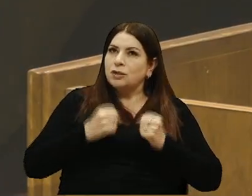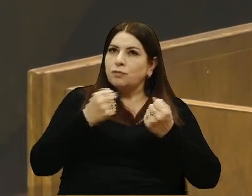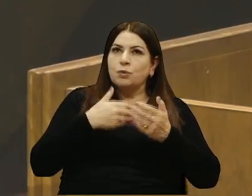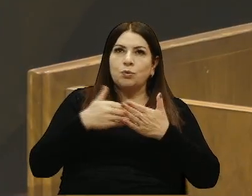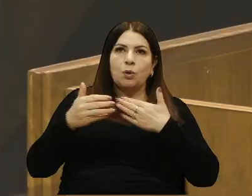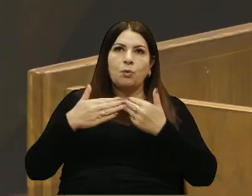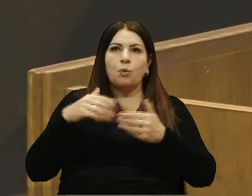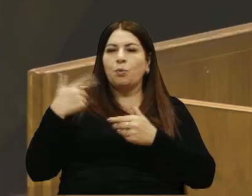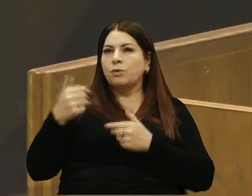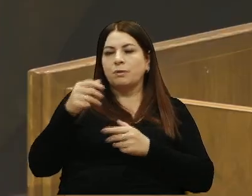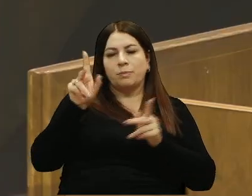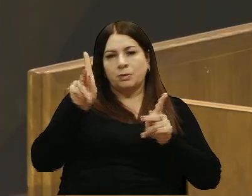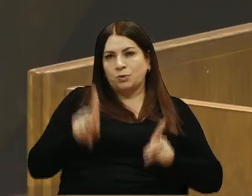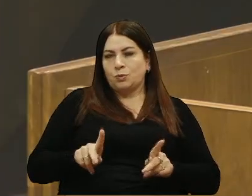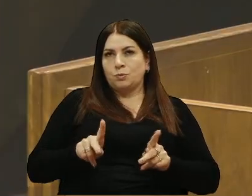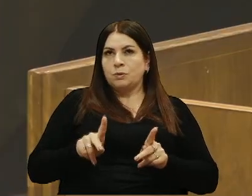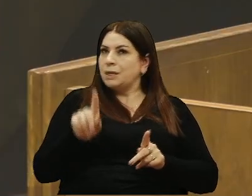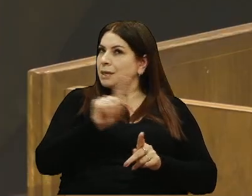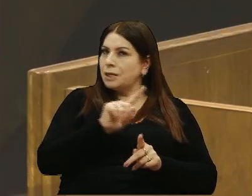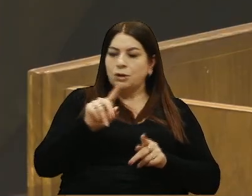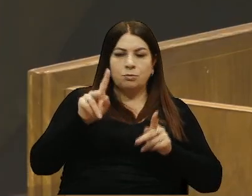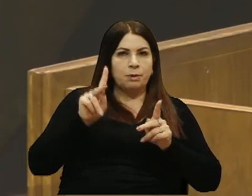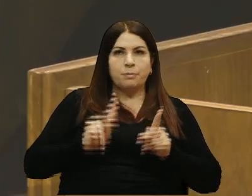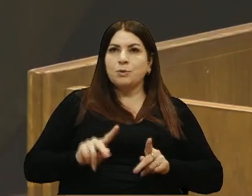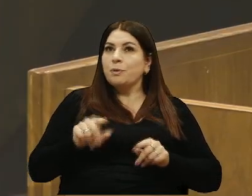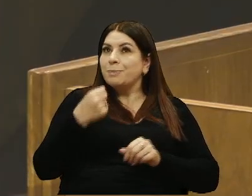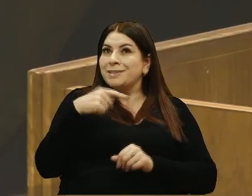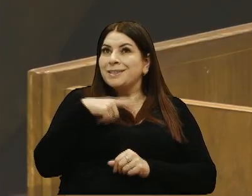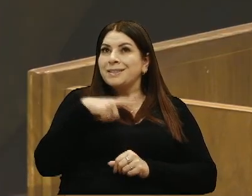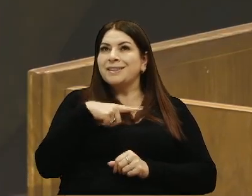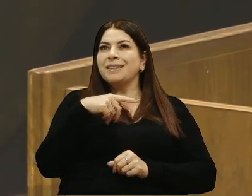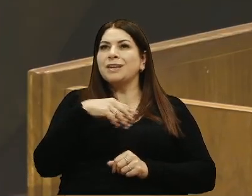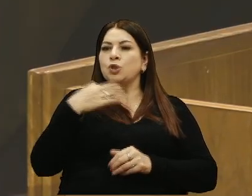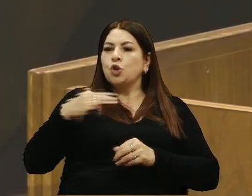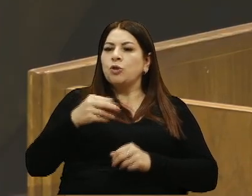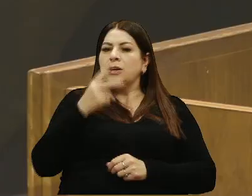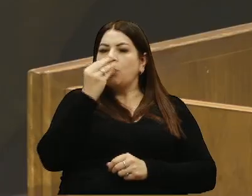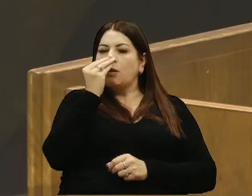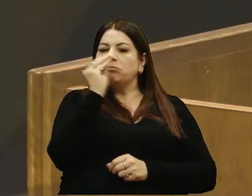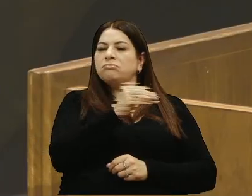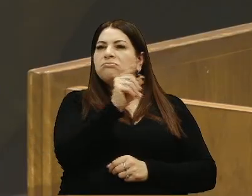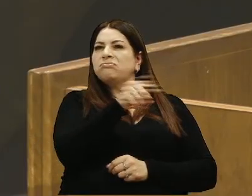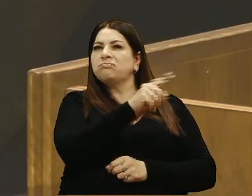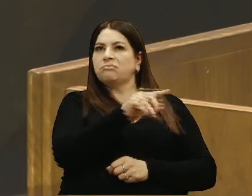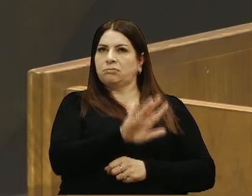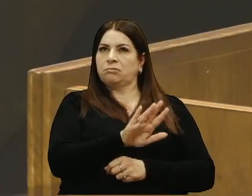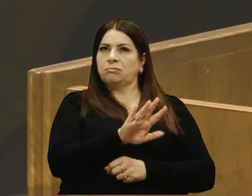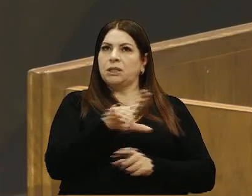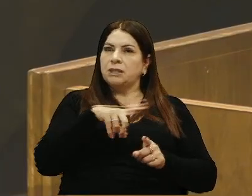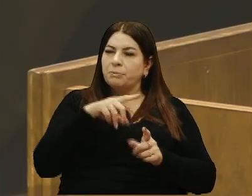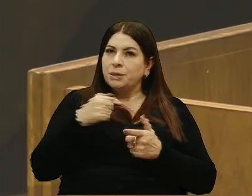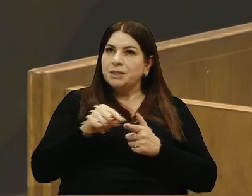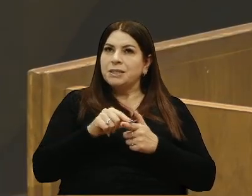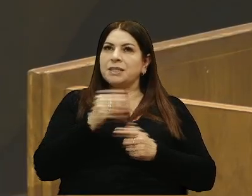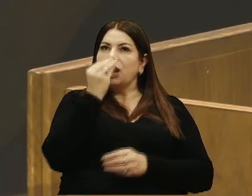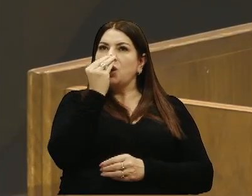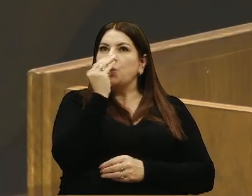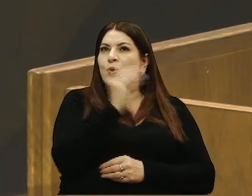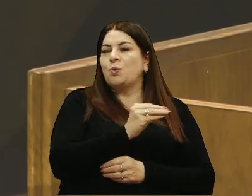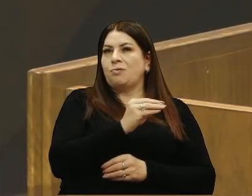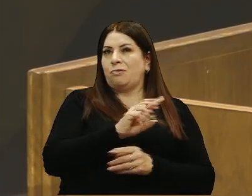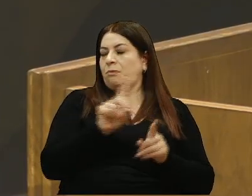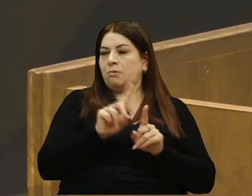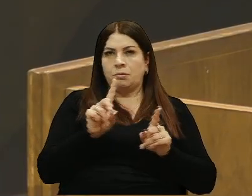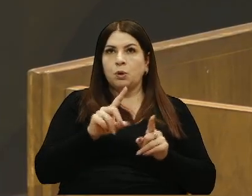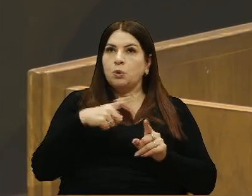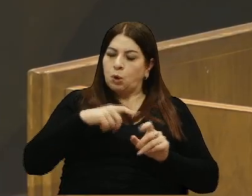qualquer outra vítima. Nenhuma vítima deve ter sua dor invalidada. Nenhuma vítima deve ser ignorada.